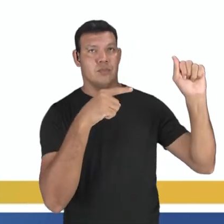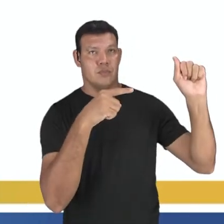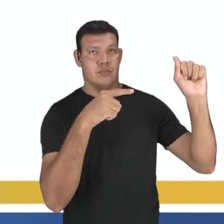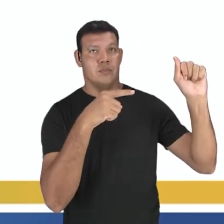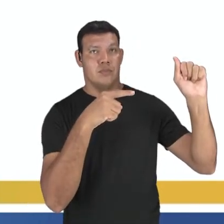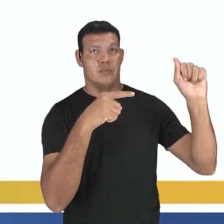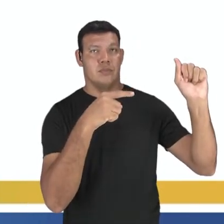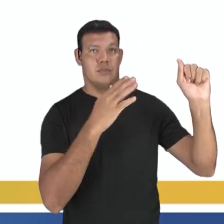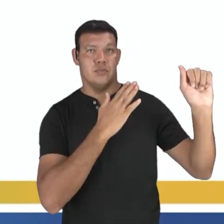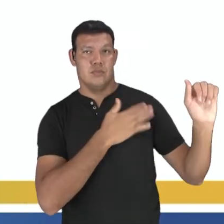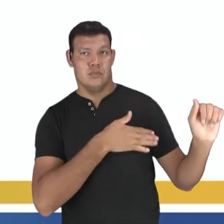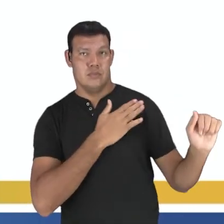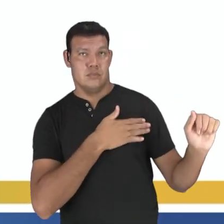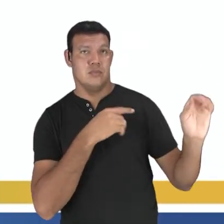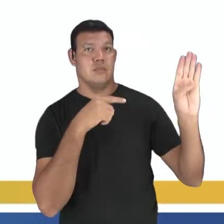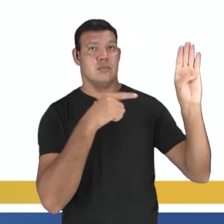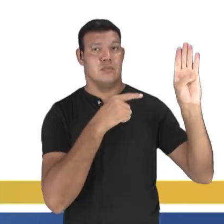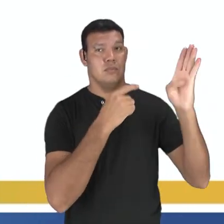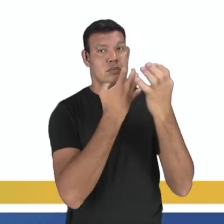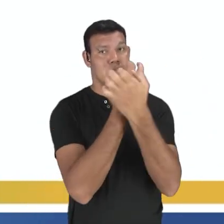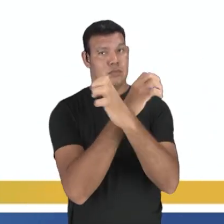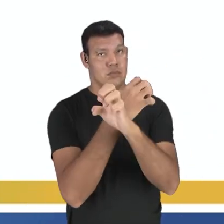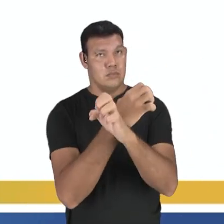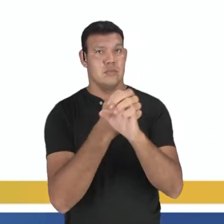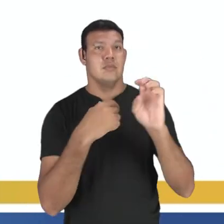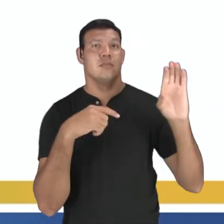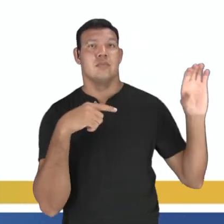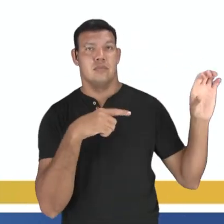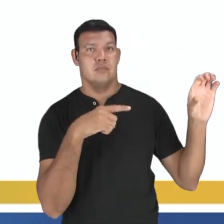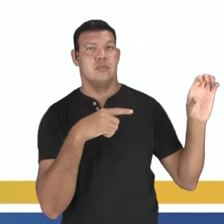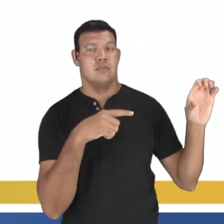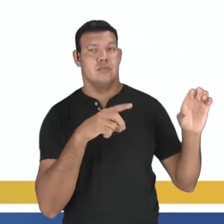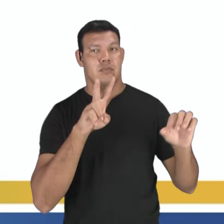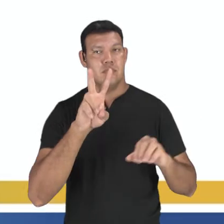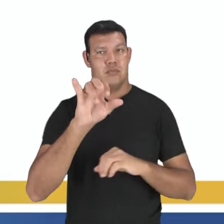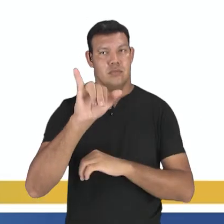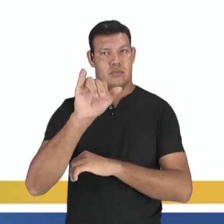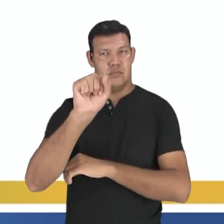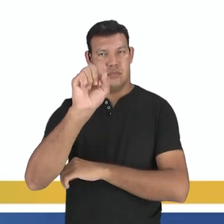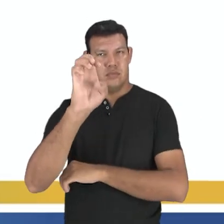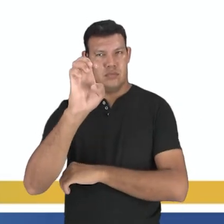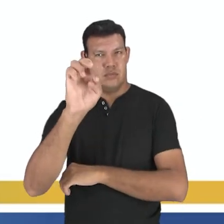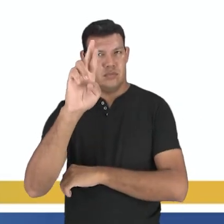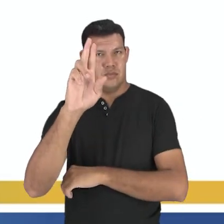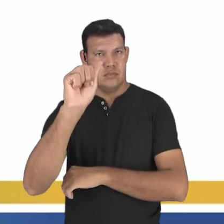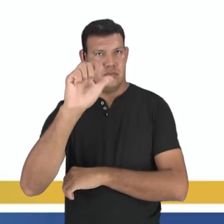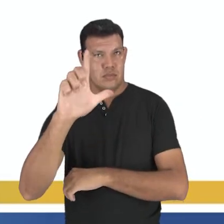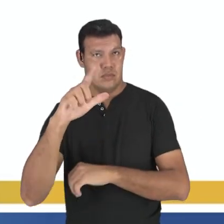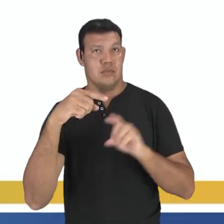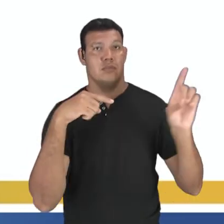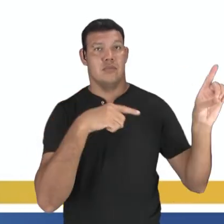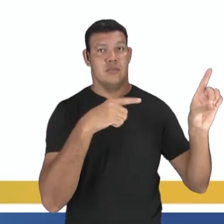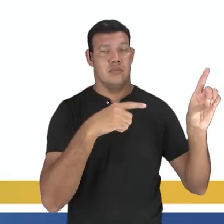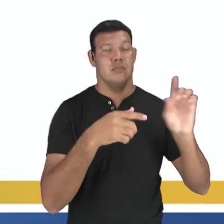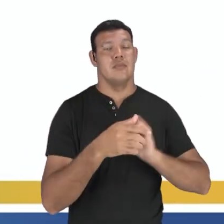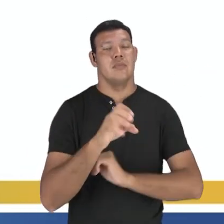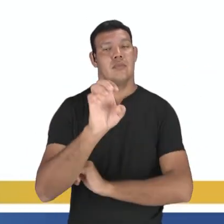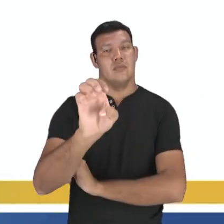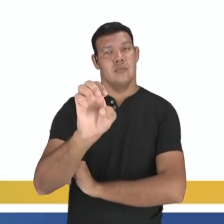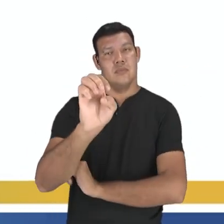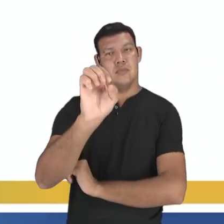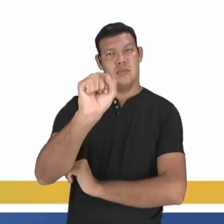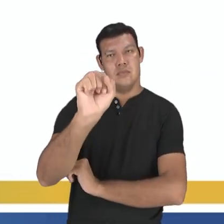cardíaco, letra B, estriado esquelético, letra C, estriado visceral ou letra D, não